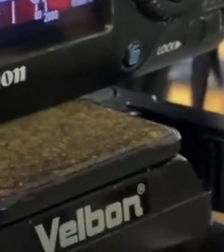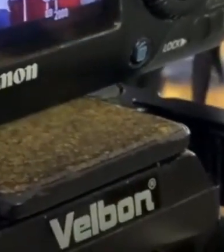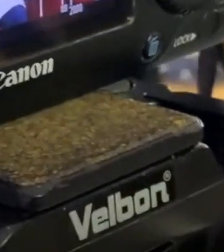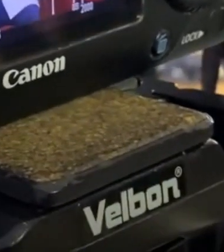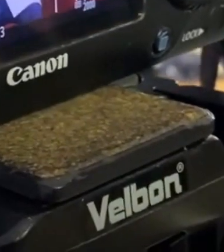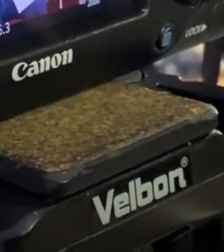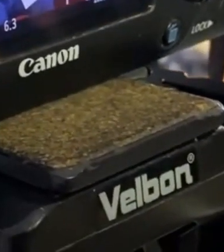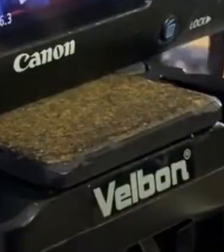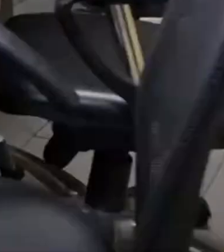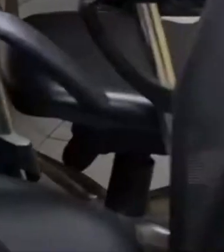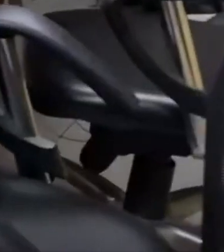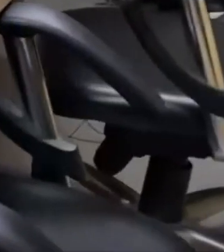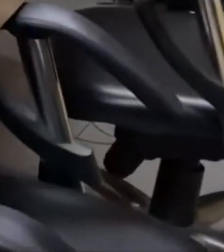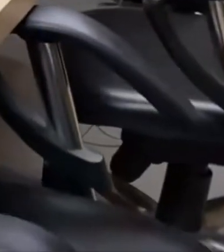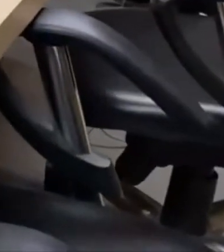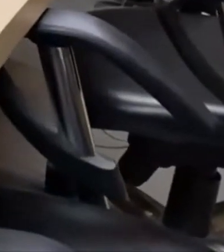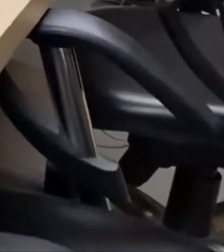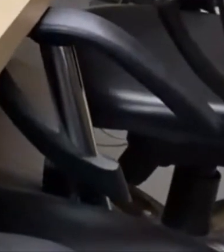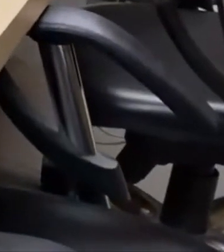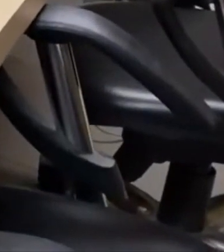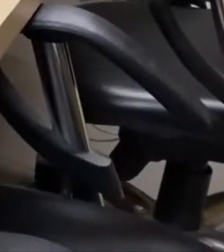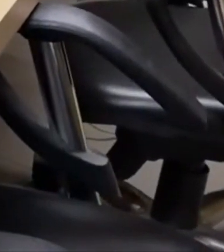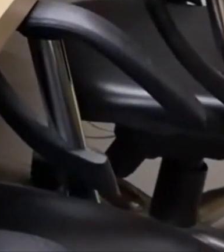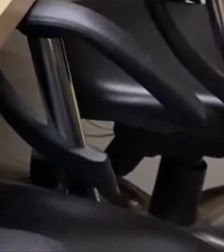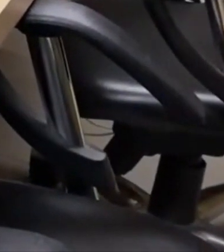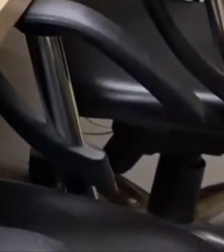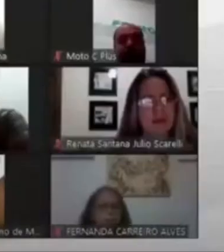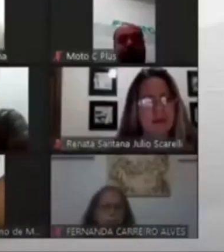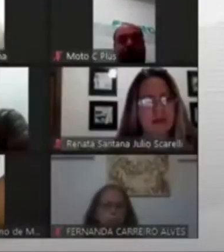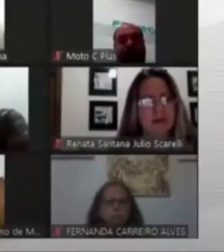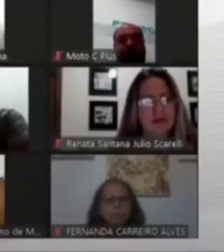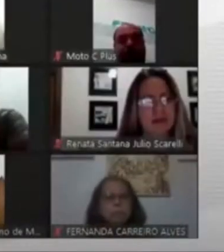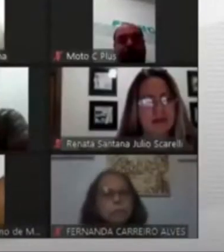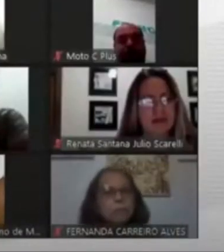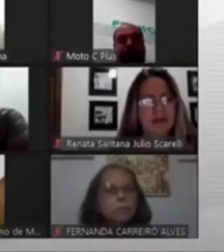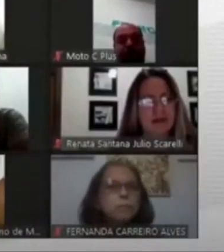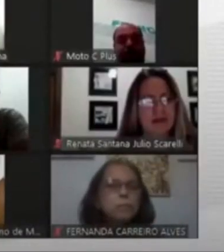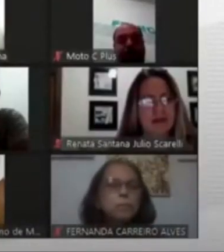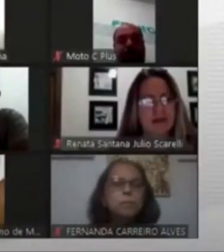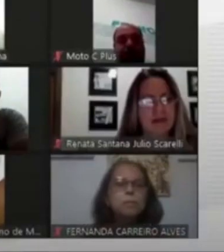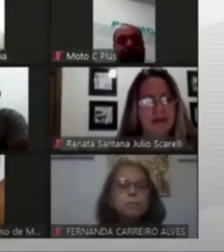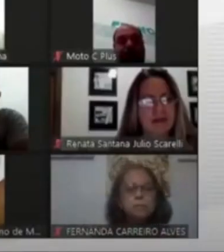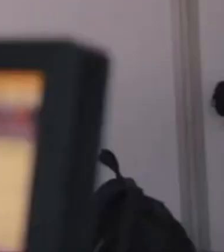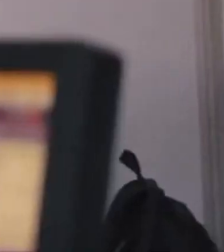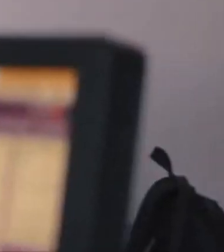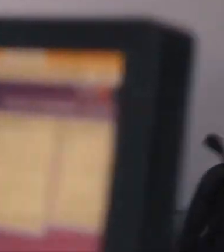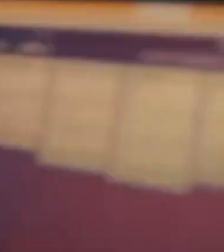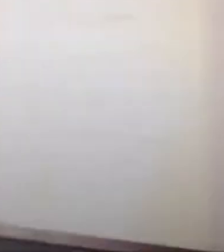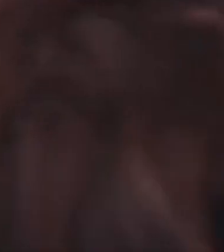pandemia, ela, dentro de todas as desgraças que ela causou a esse país, ao povo